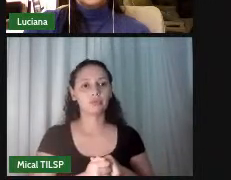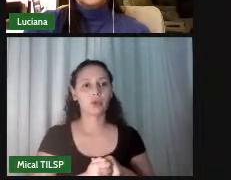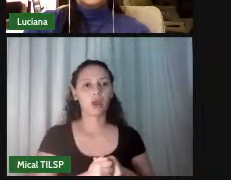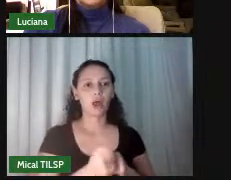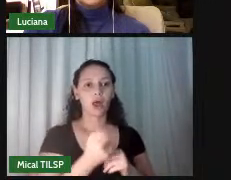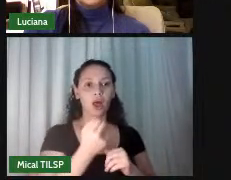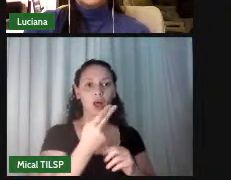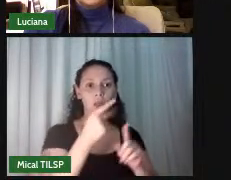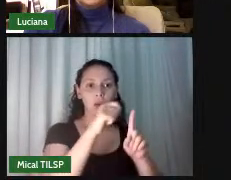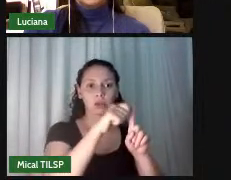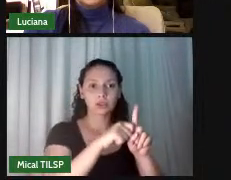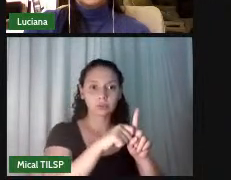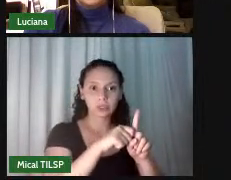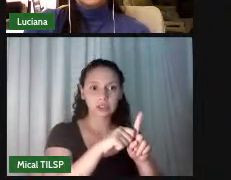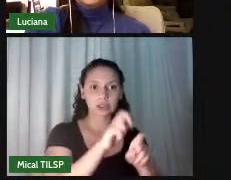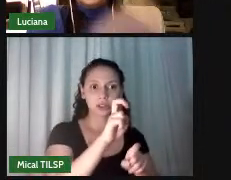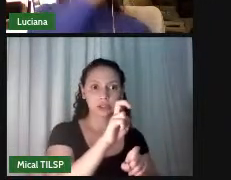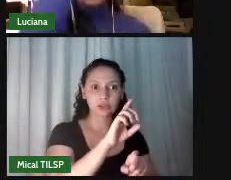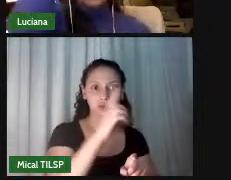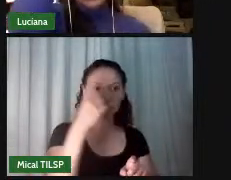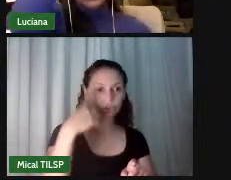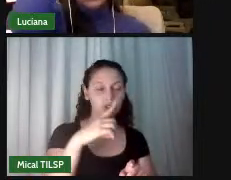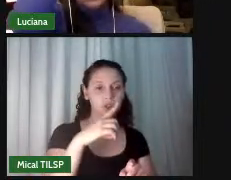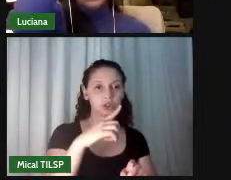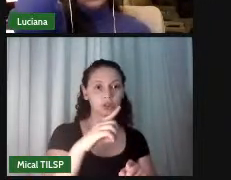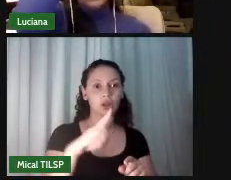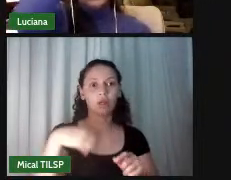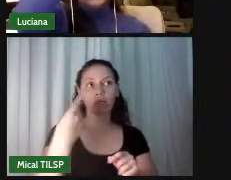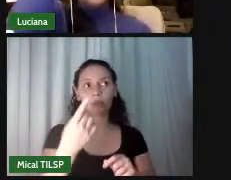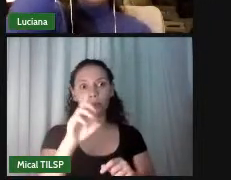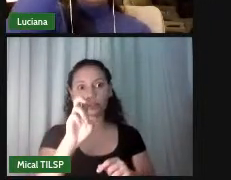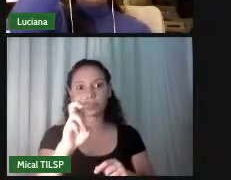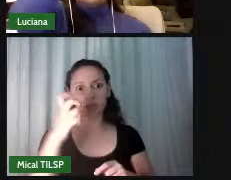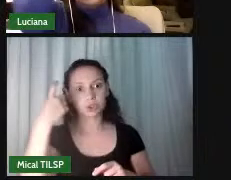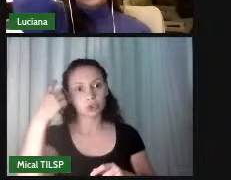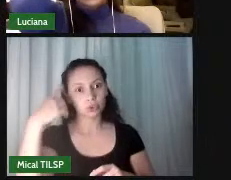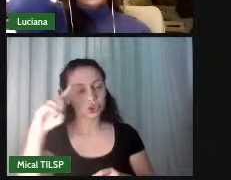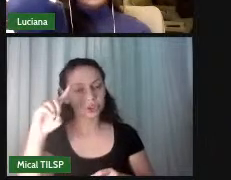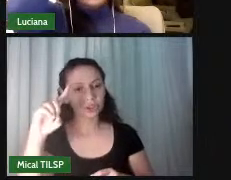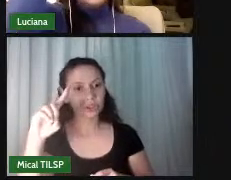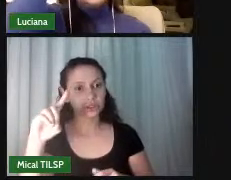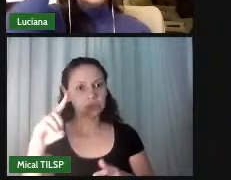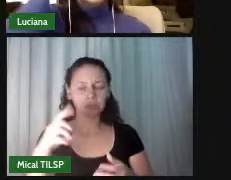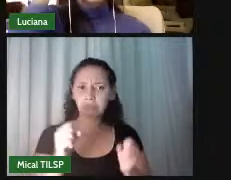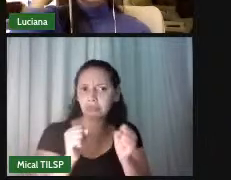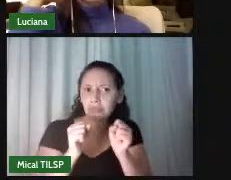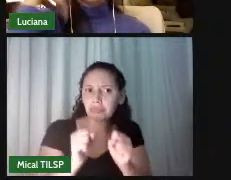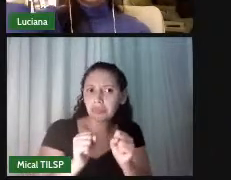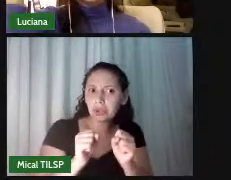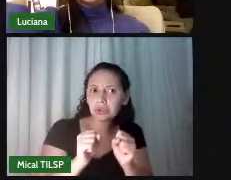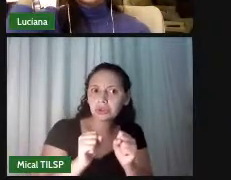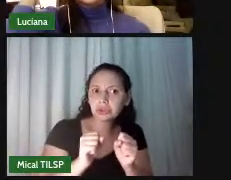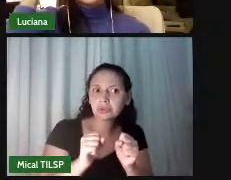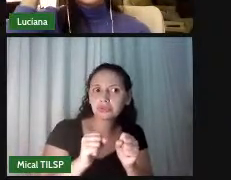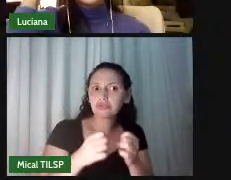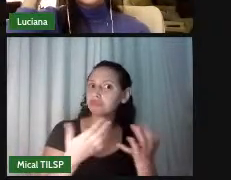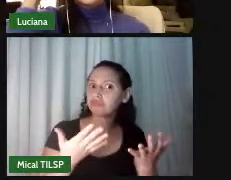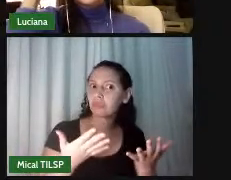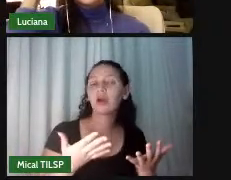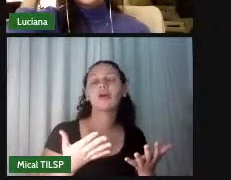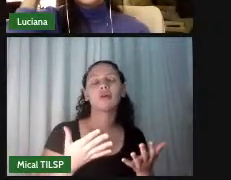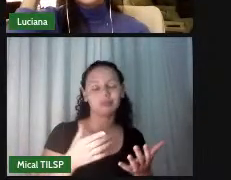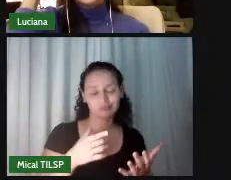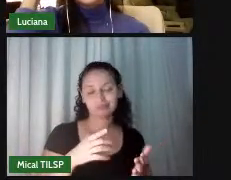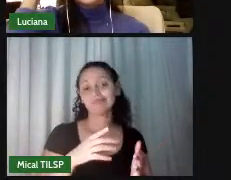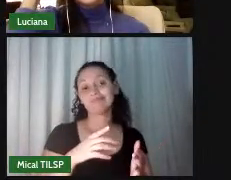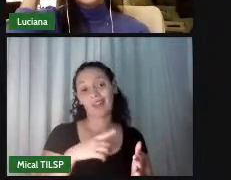Cara, existe um limite para isso? Não existe? Como é que funciona isso? Tá, então sim, existe um limite. Então, isso vai